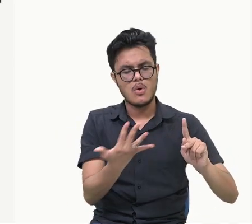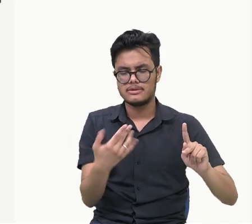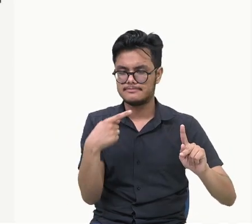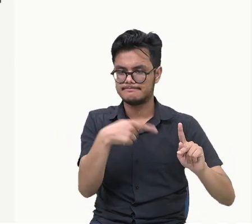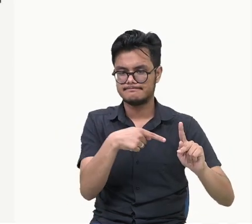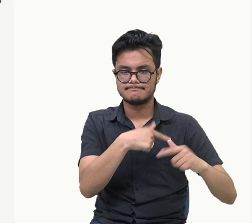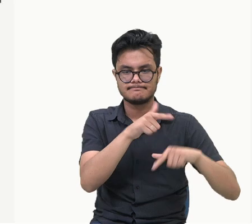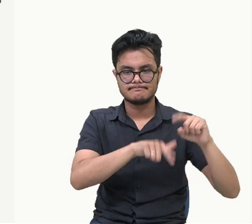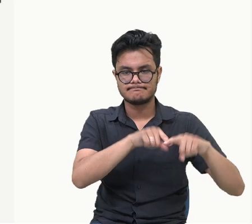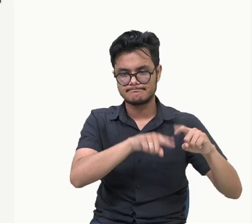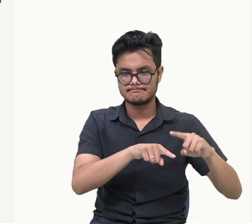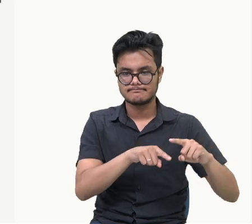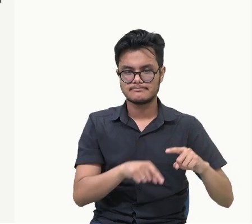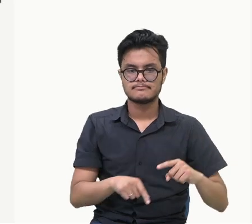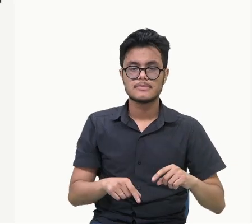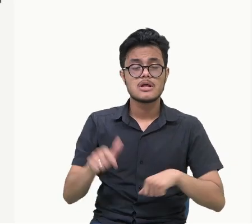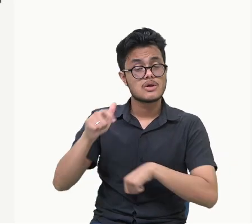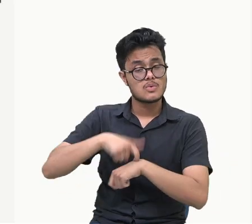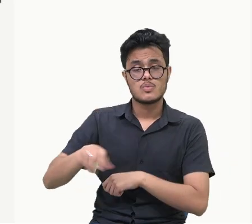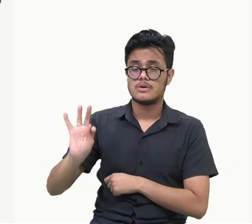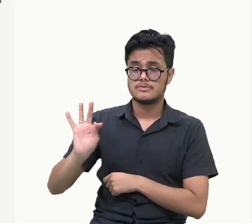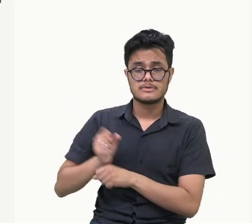produtos fabricados no ano T